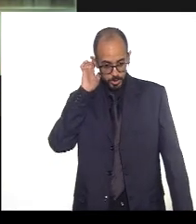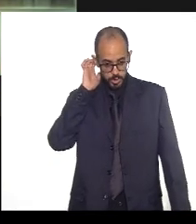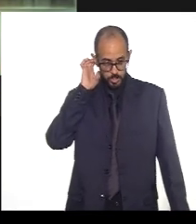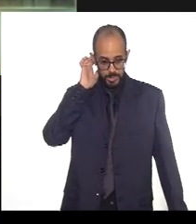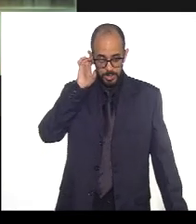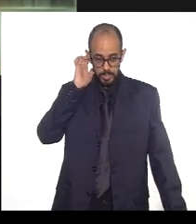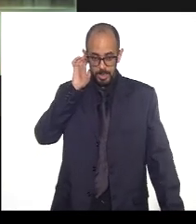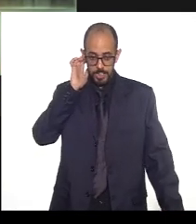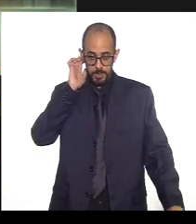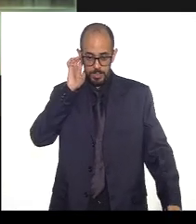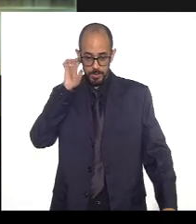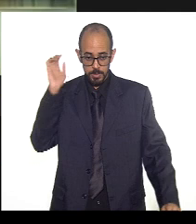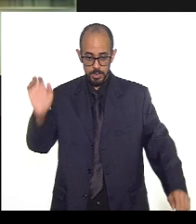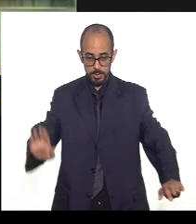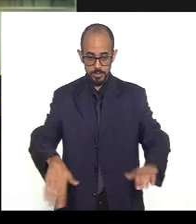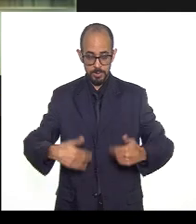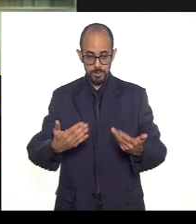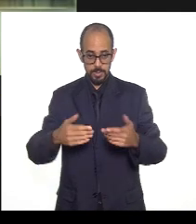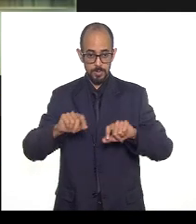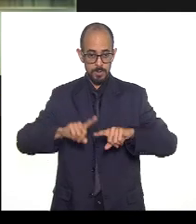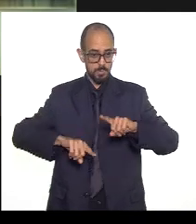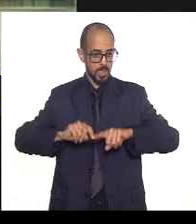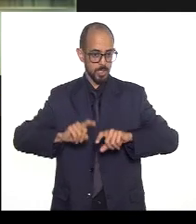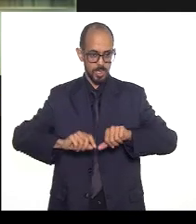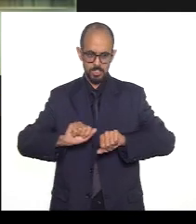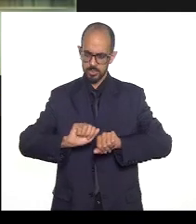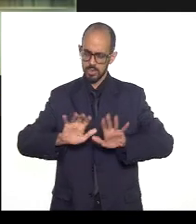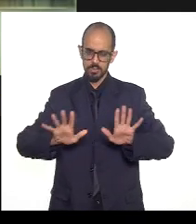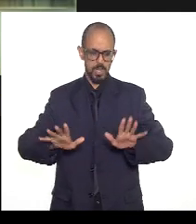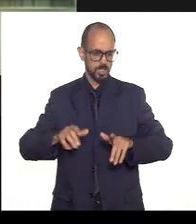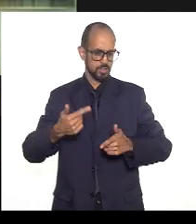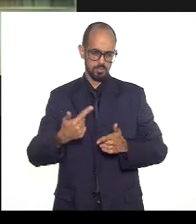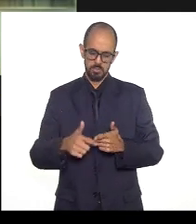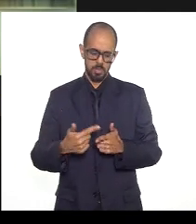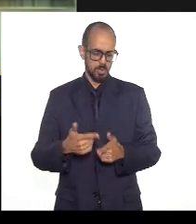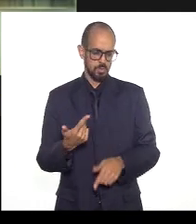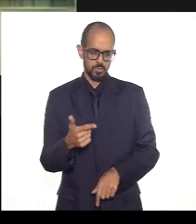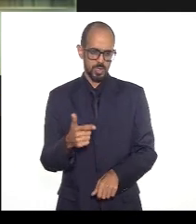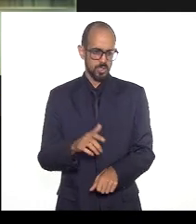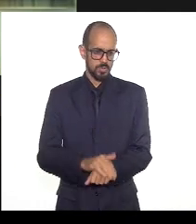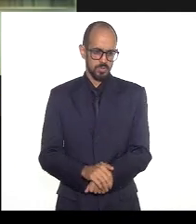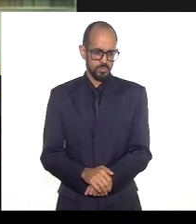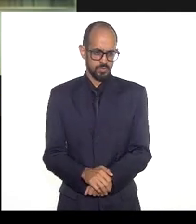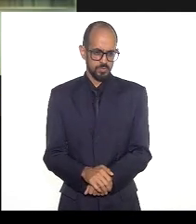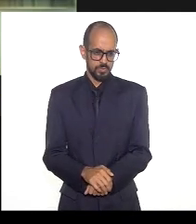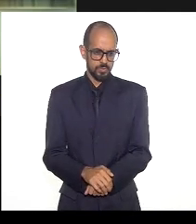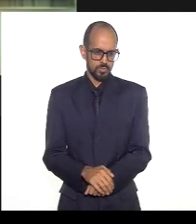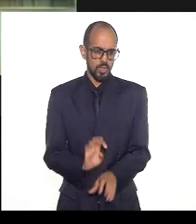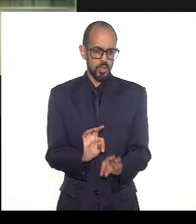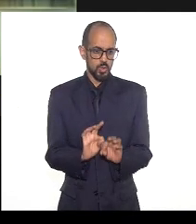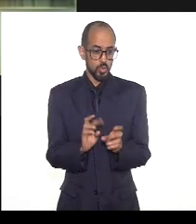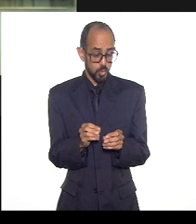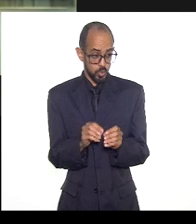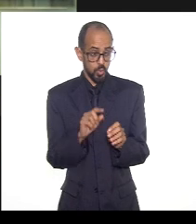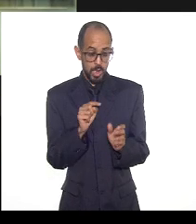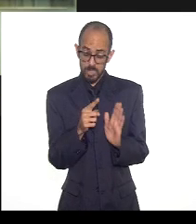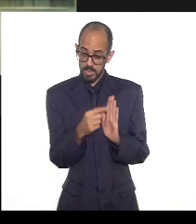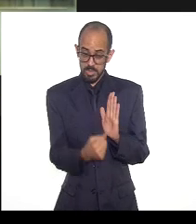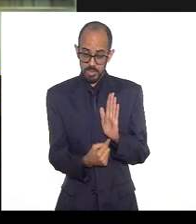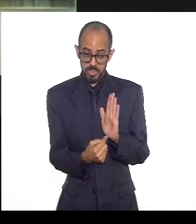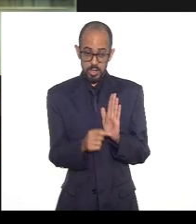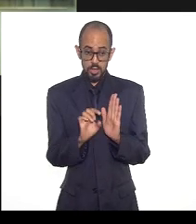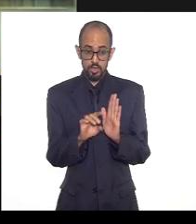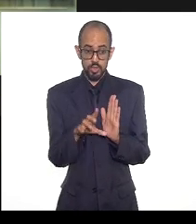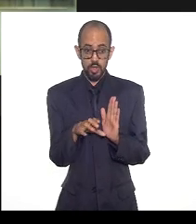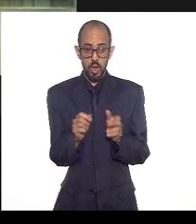Presidente, matéria de transparência, sem nenhum problema. É, não, então, mas tudo aqui já é salvo o parecer da comissão que